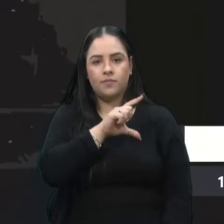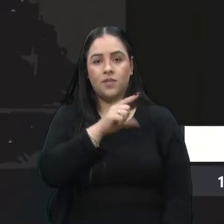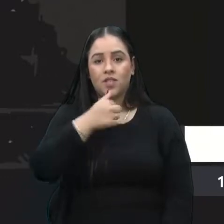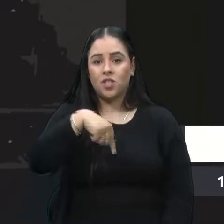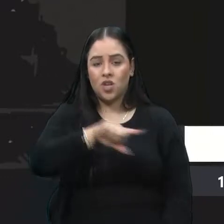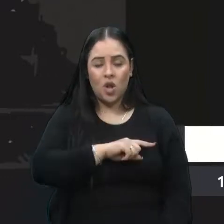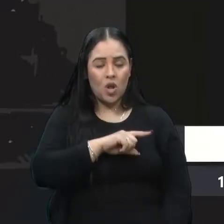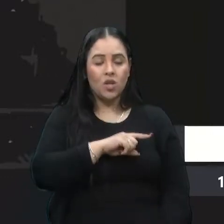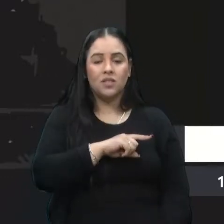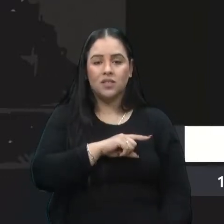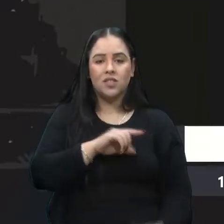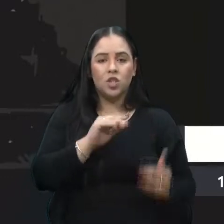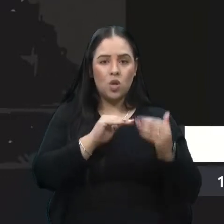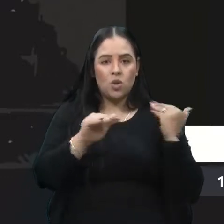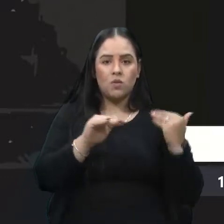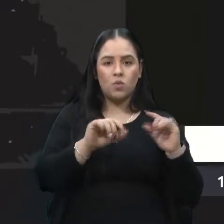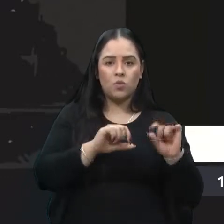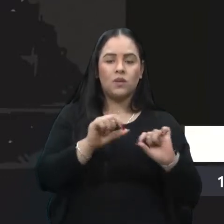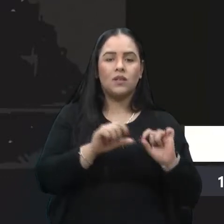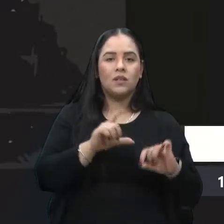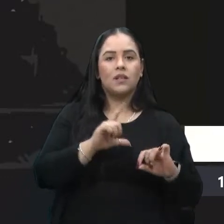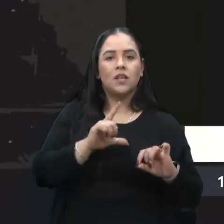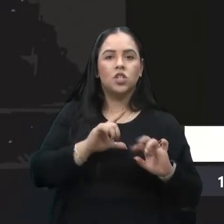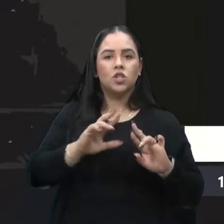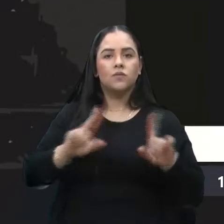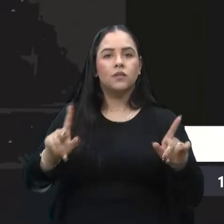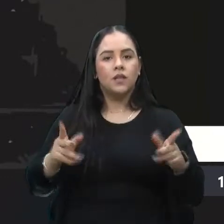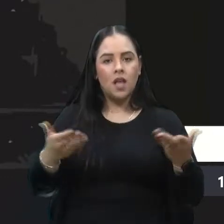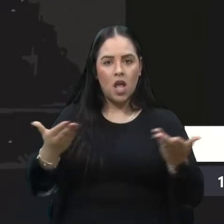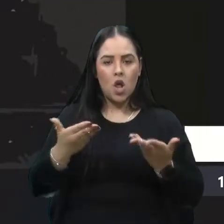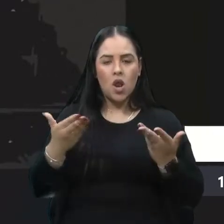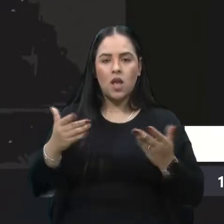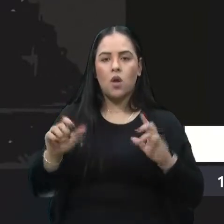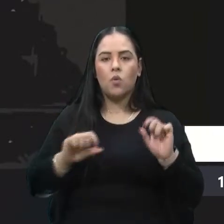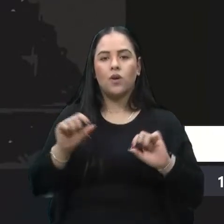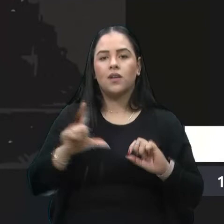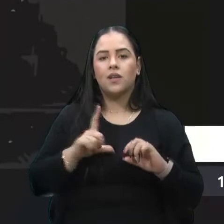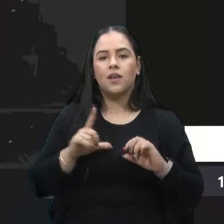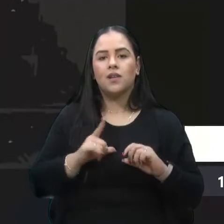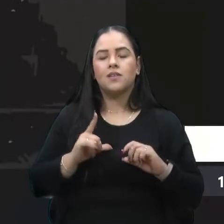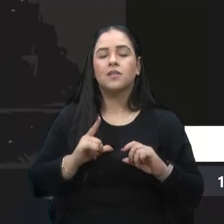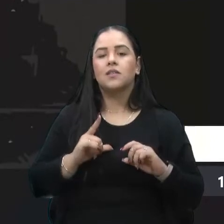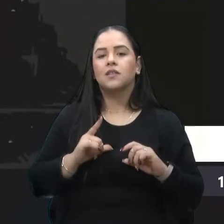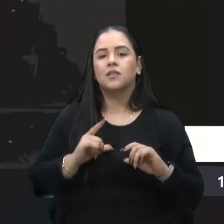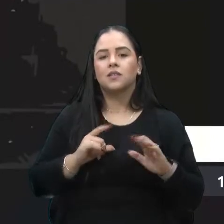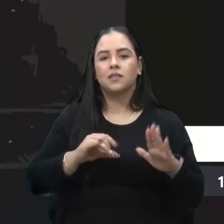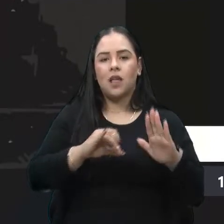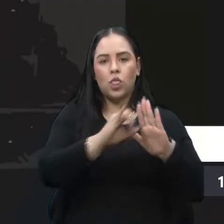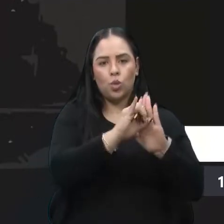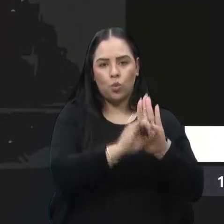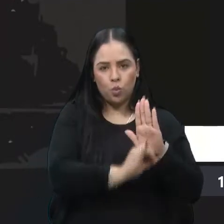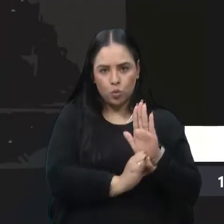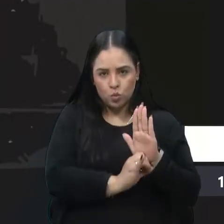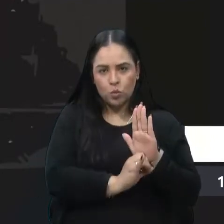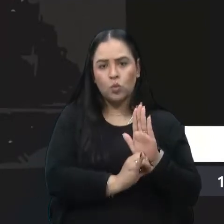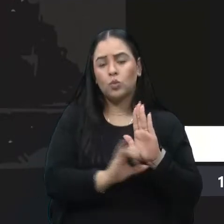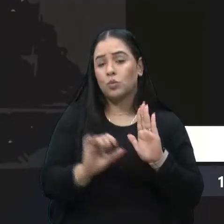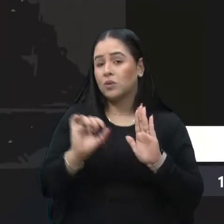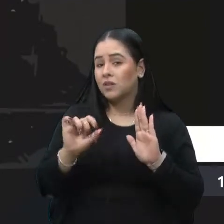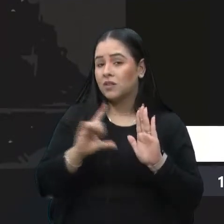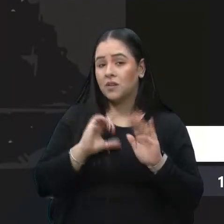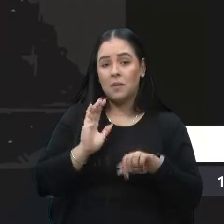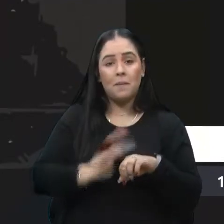discordamos das discrepâncias, e hoje, com o estatuto que nós temos, grande parte dos servidores, como eu disse,